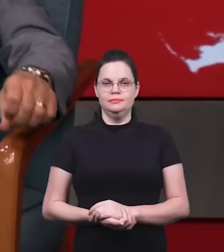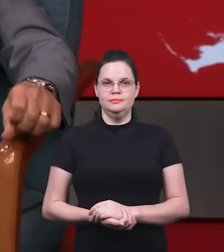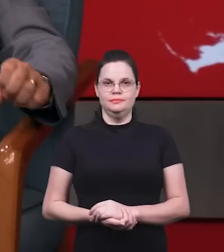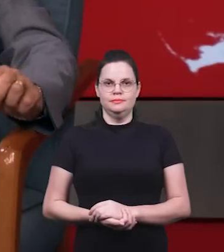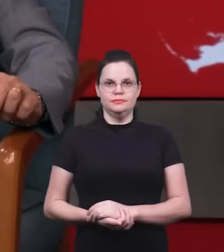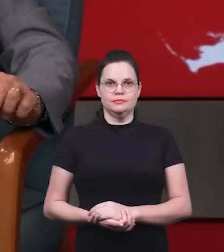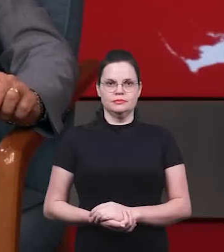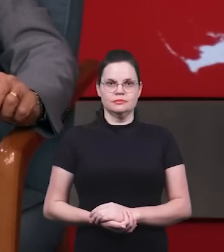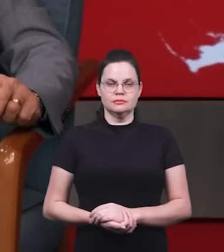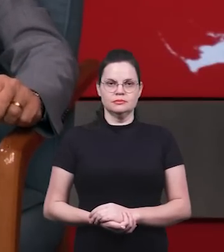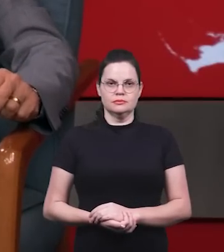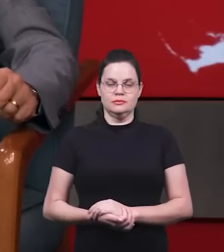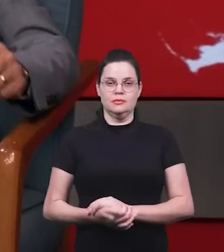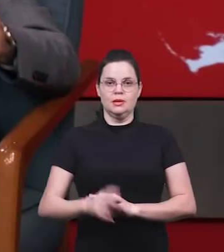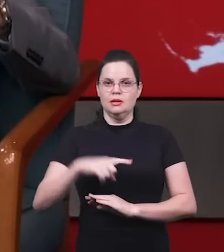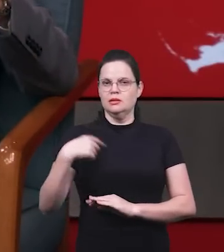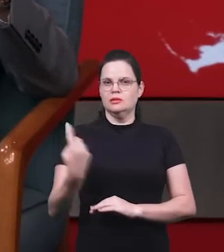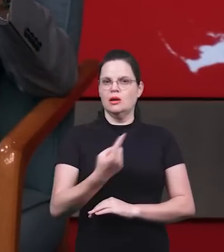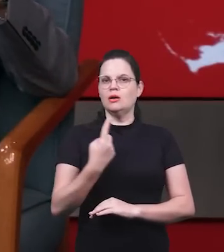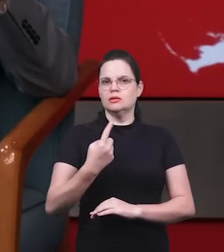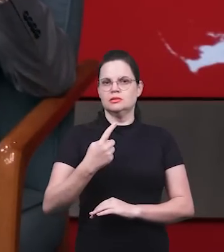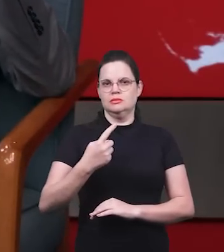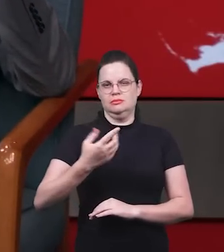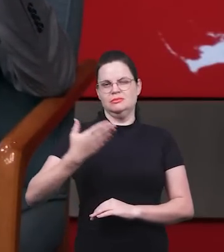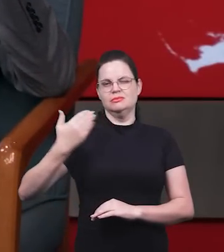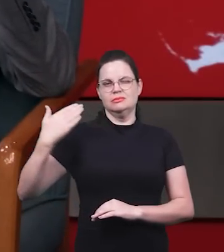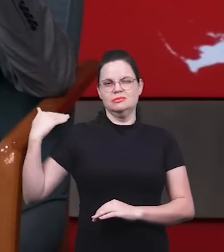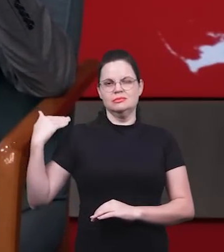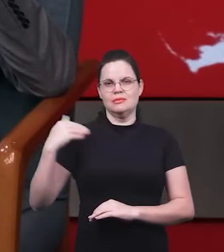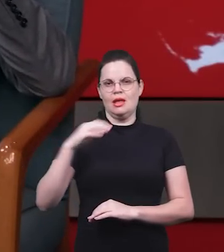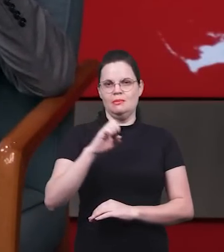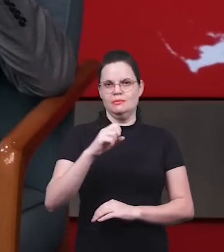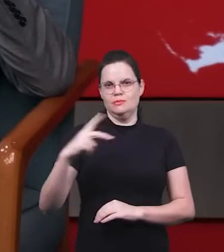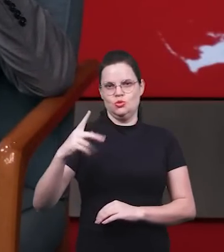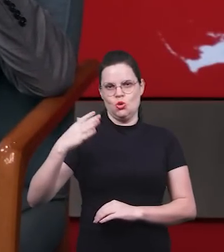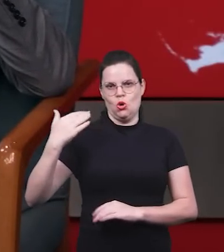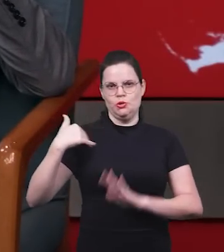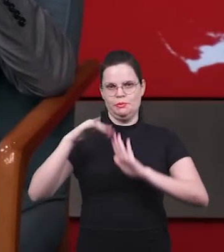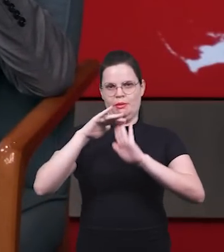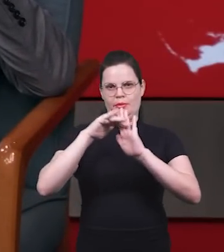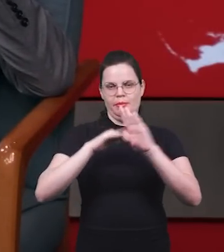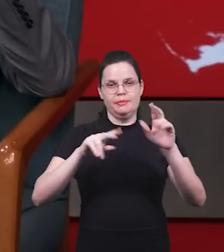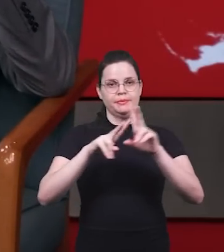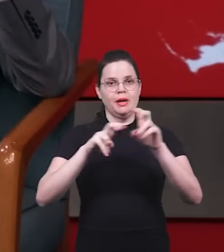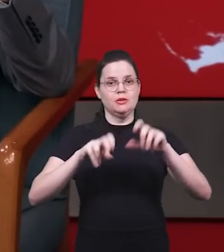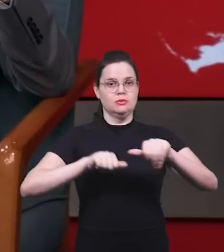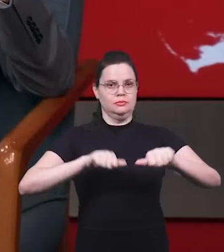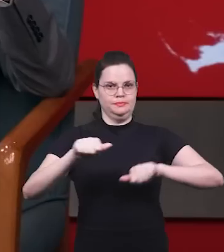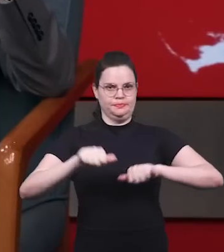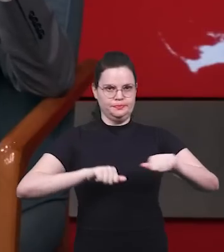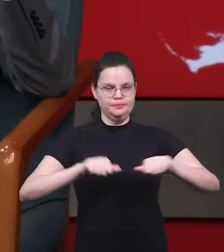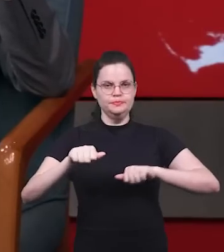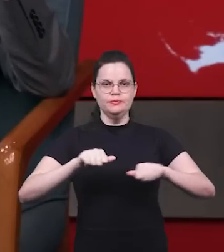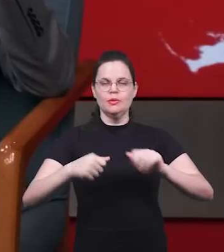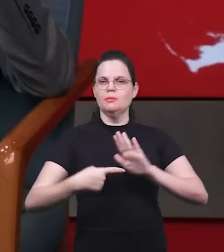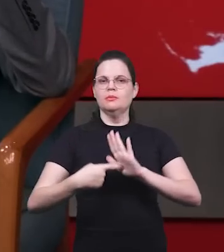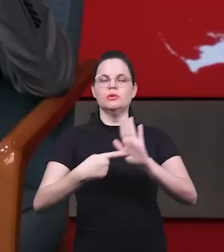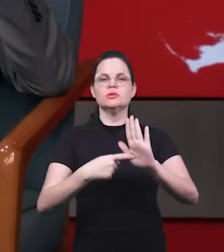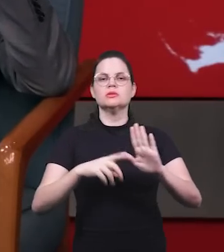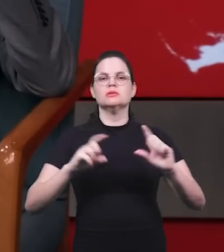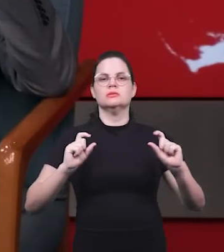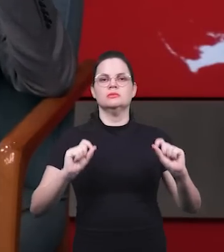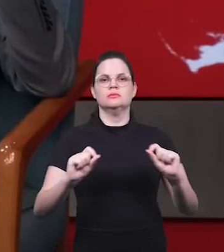Meus irmãos, nós temos falado nos últimos programas sobre o livro de Atos dos